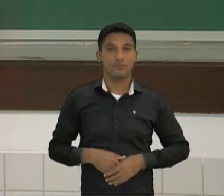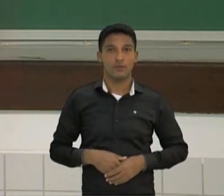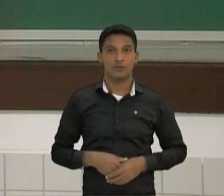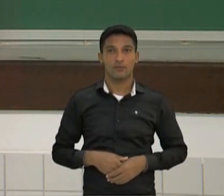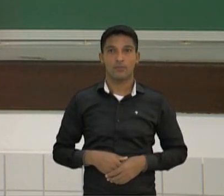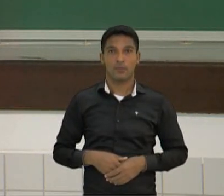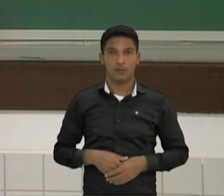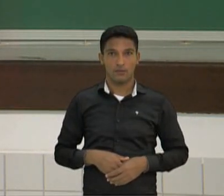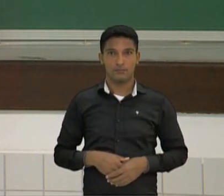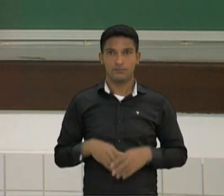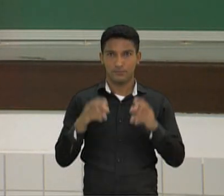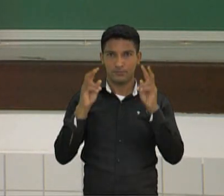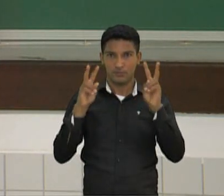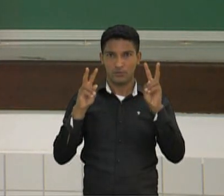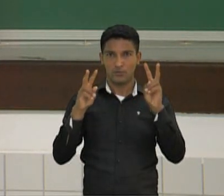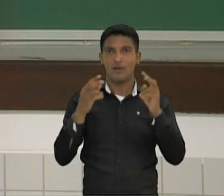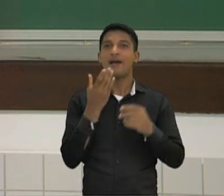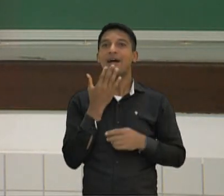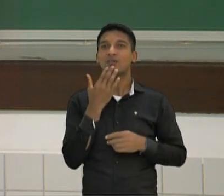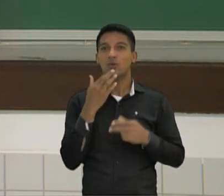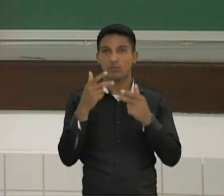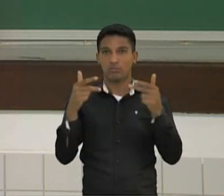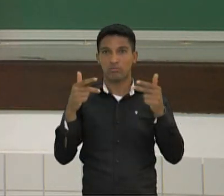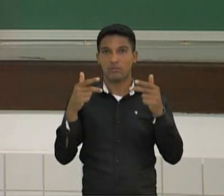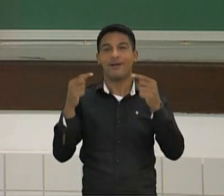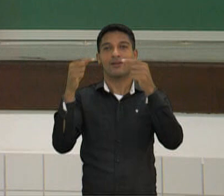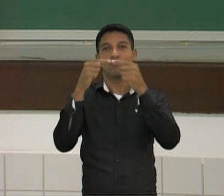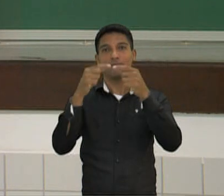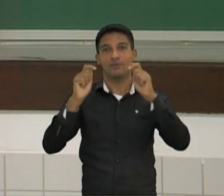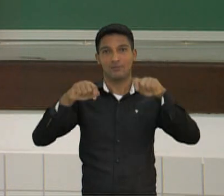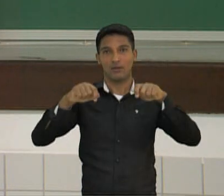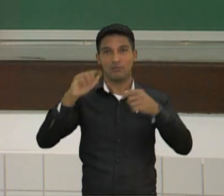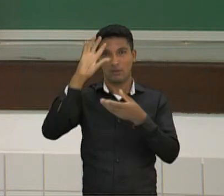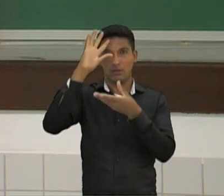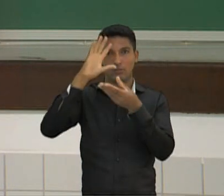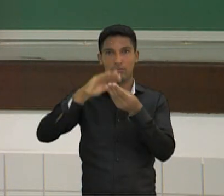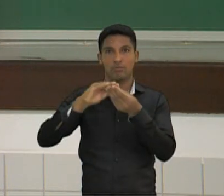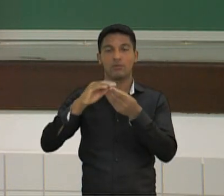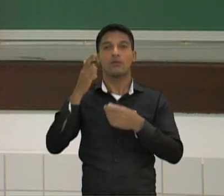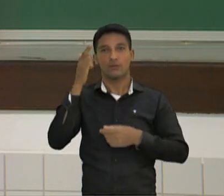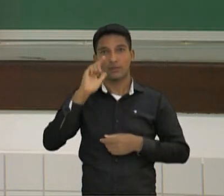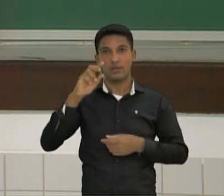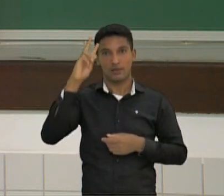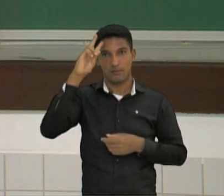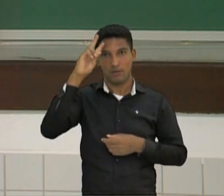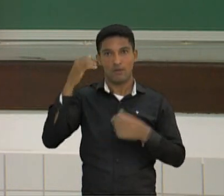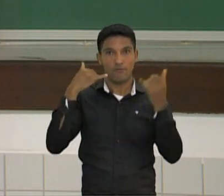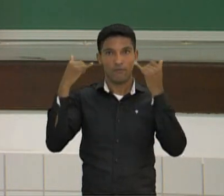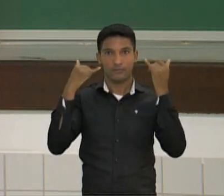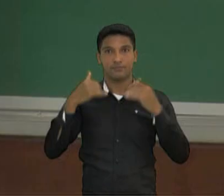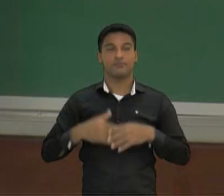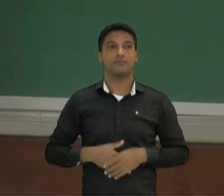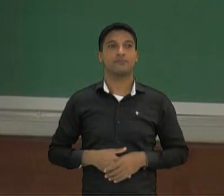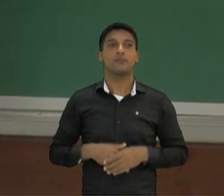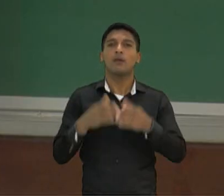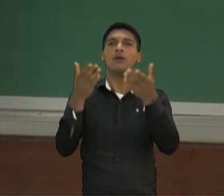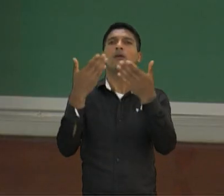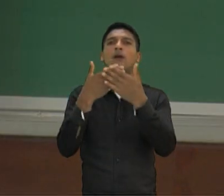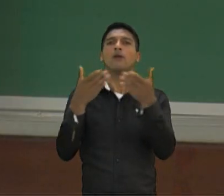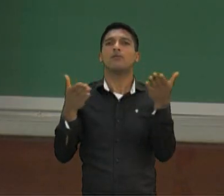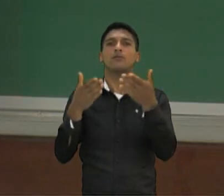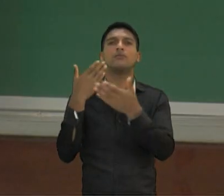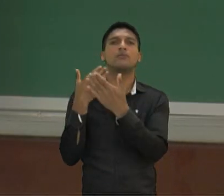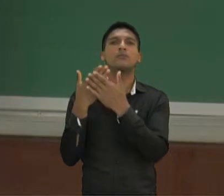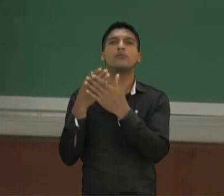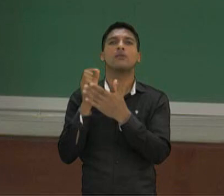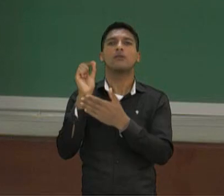nosso cérebro compreender e recordar as informações. Tudo bem? Então, pessoal, o que nós vimos na aula de hoje? A importância